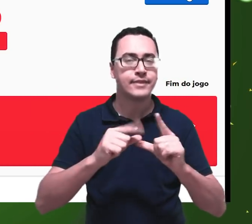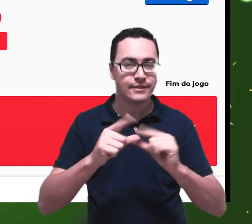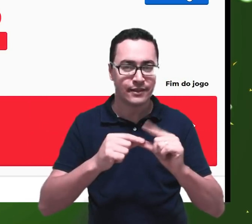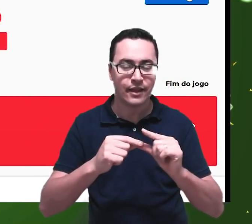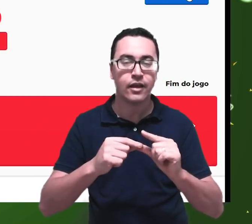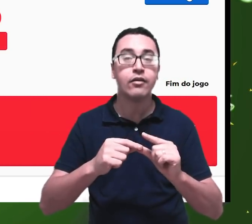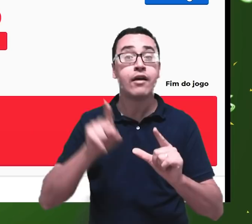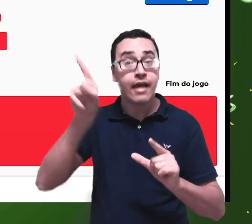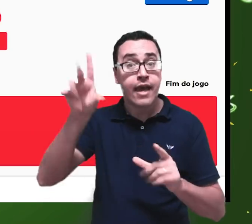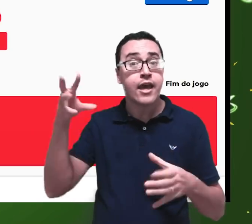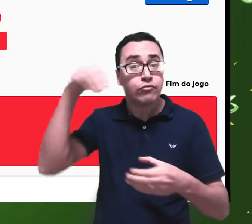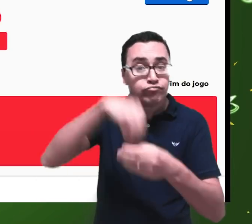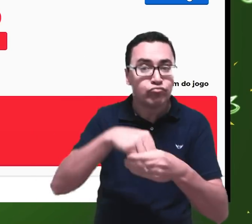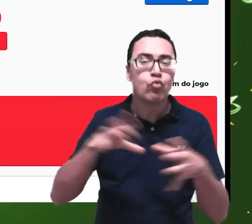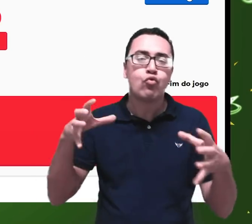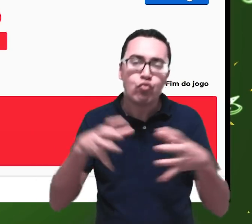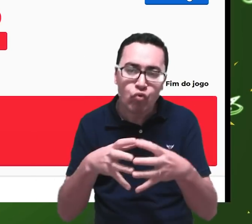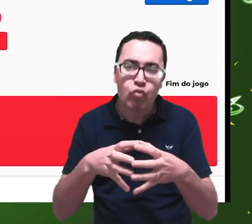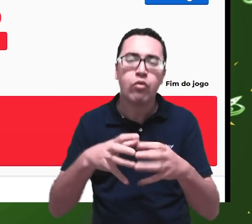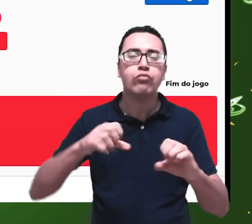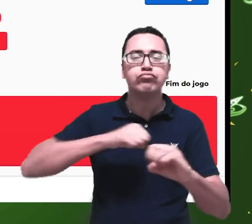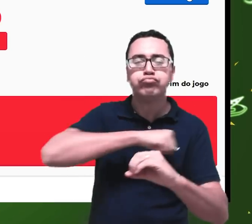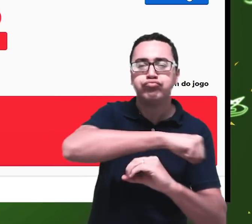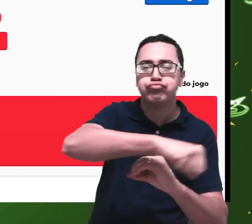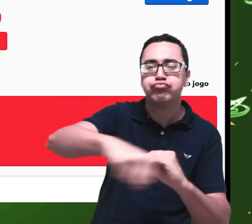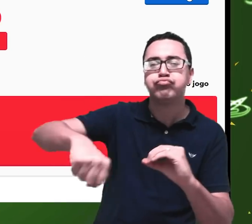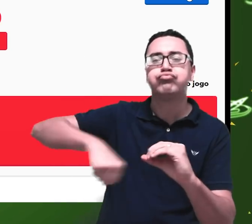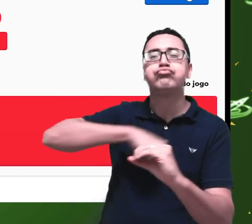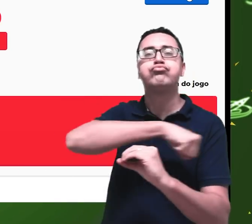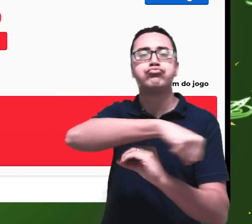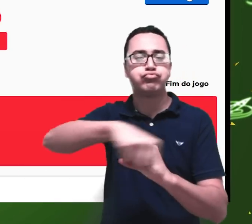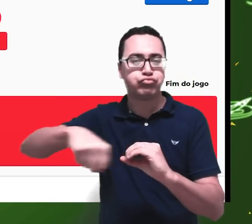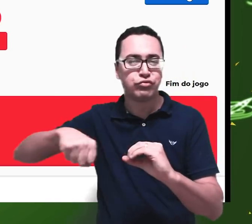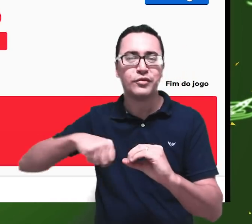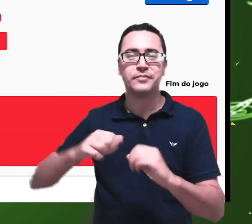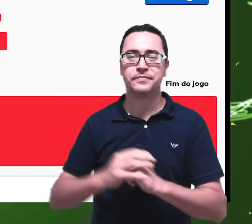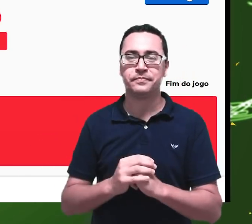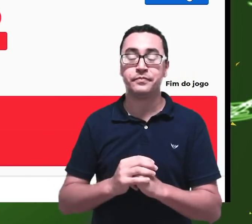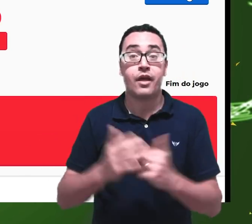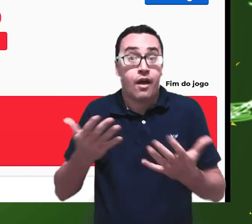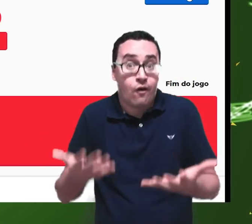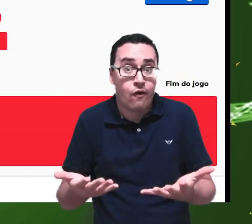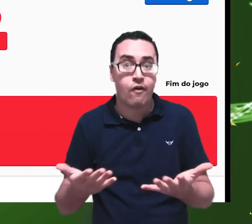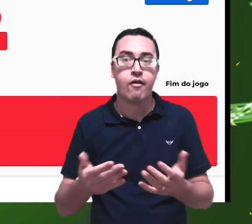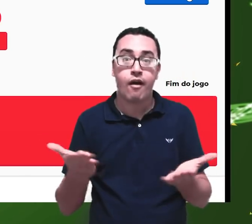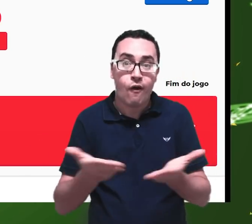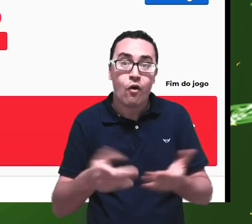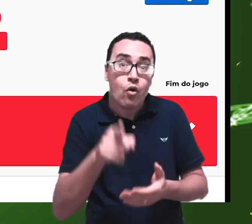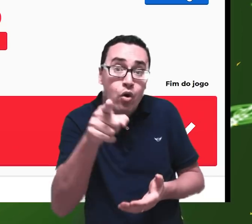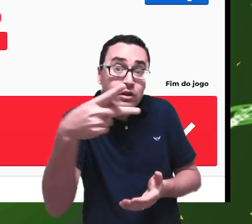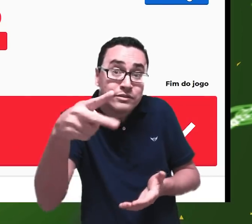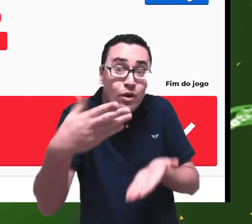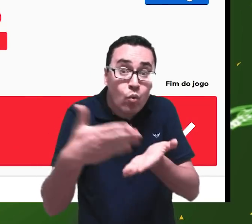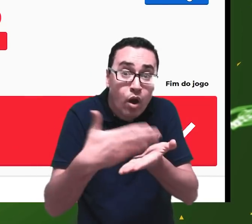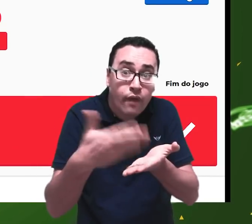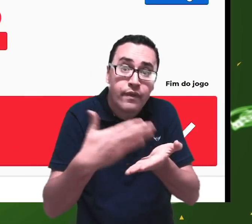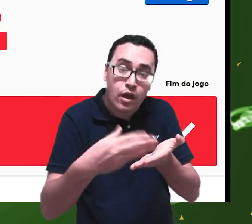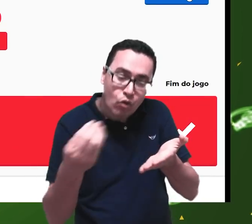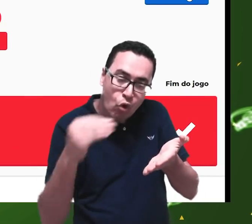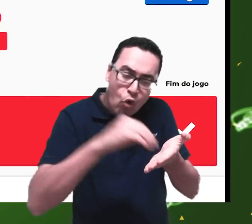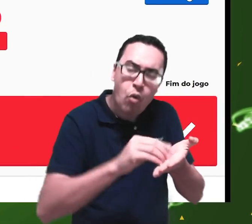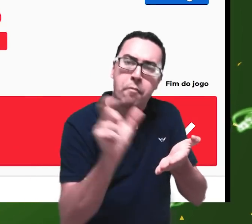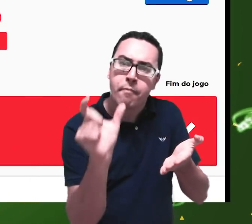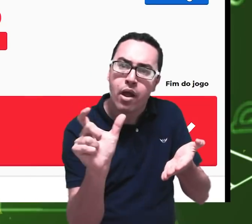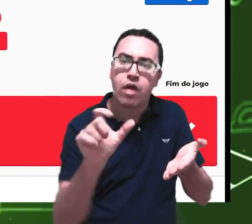nosso sistema, que é o sistema solar. Então agora vocês vão anotar aí no caderno a palavra